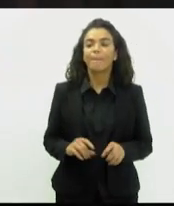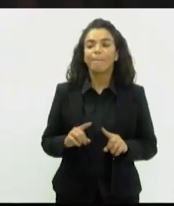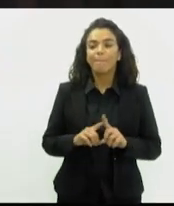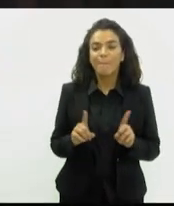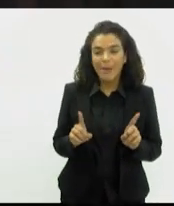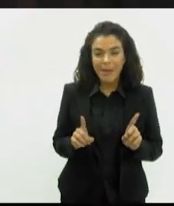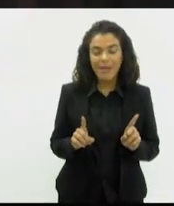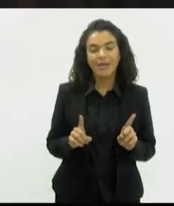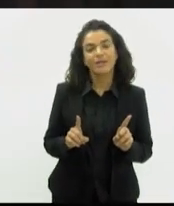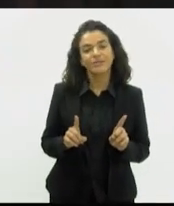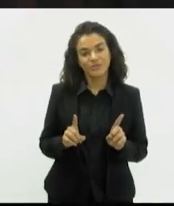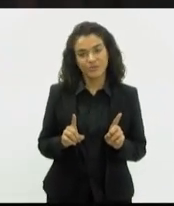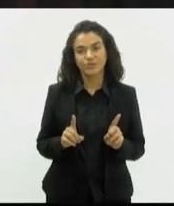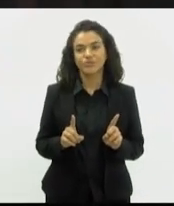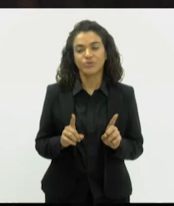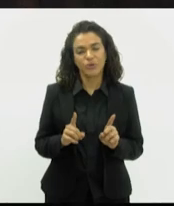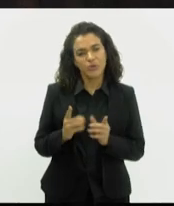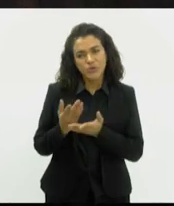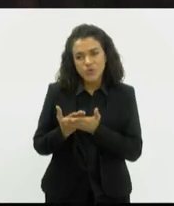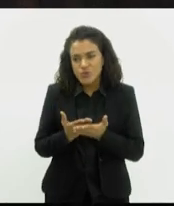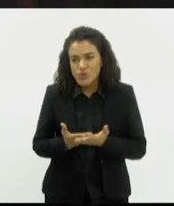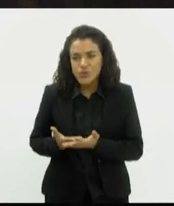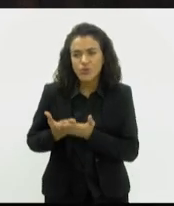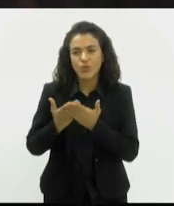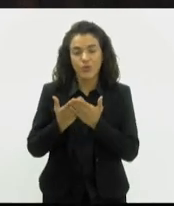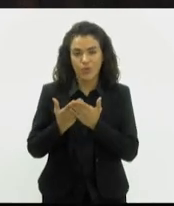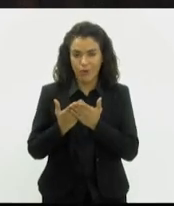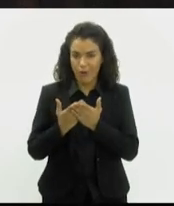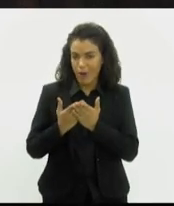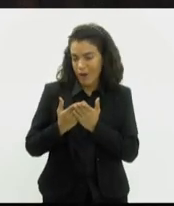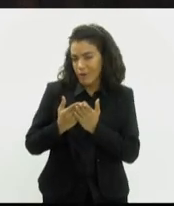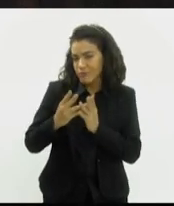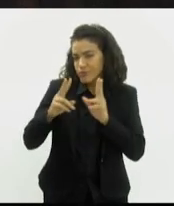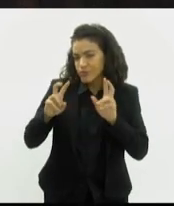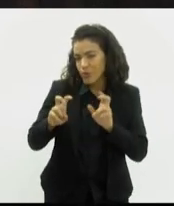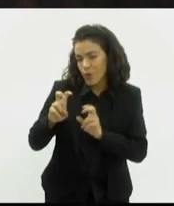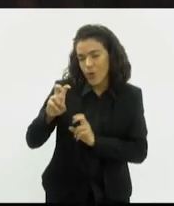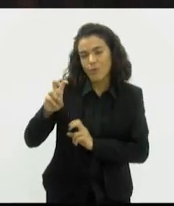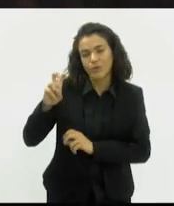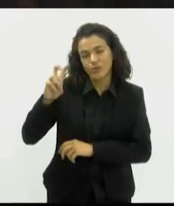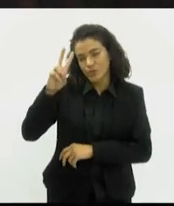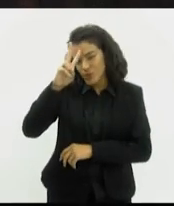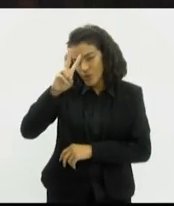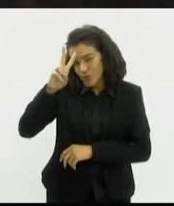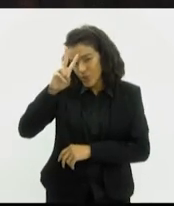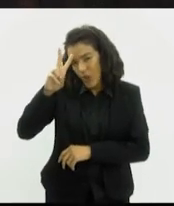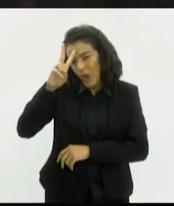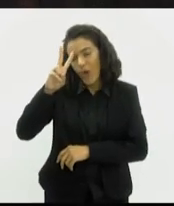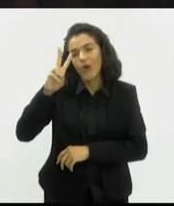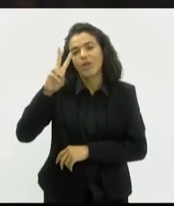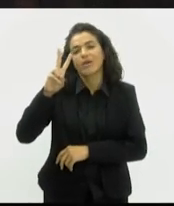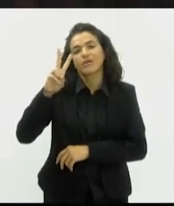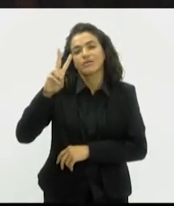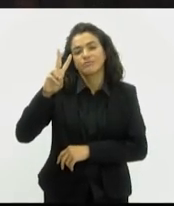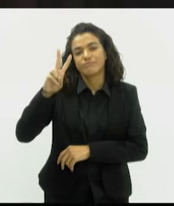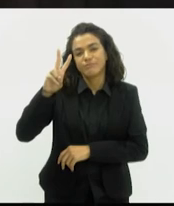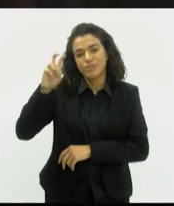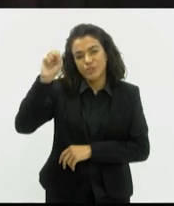uma leitora e uma estudiosa de história e sociologia, conhece de